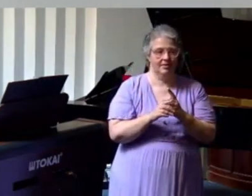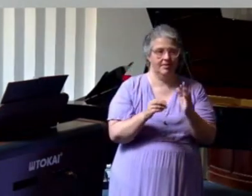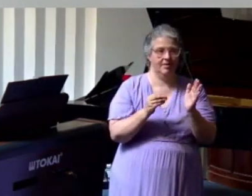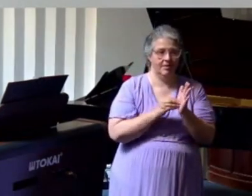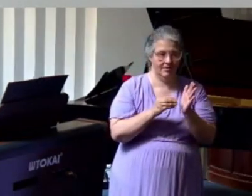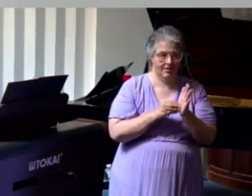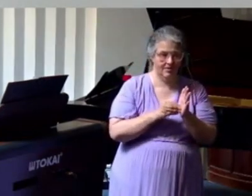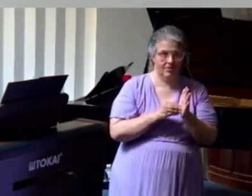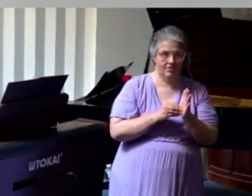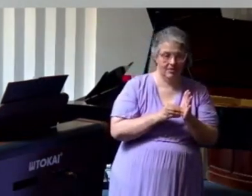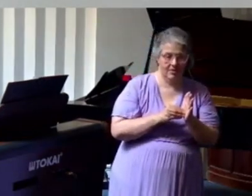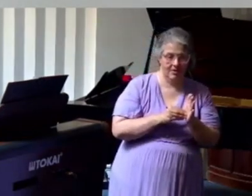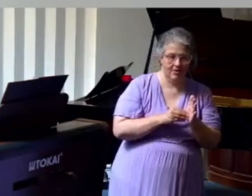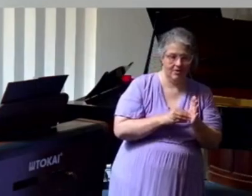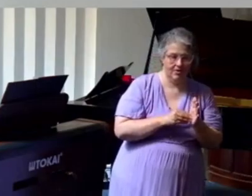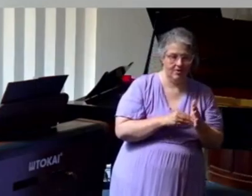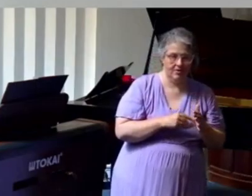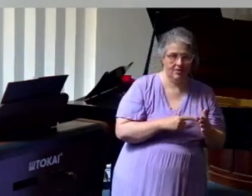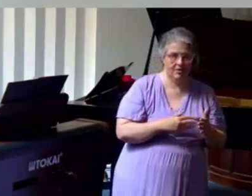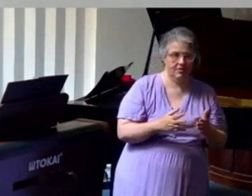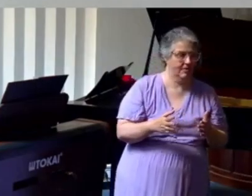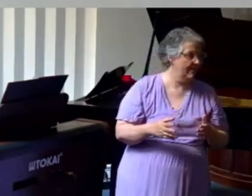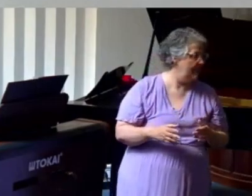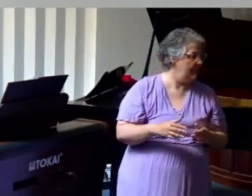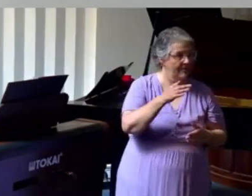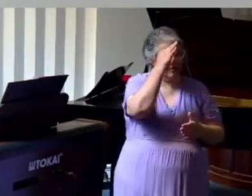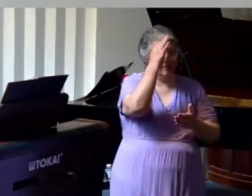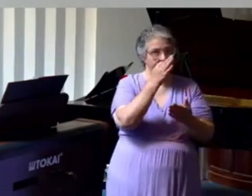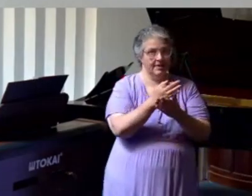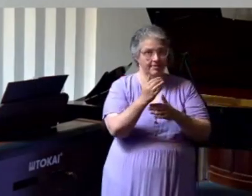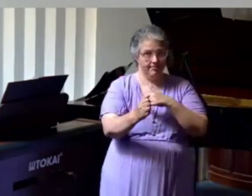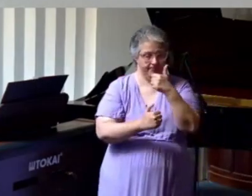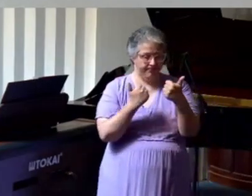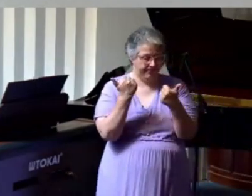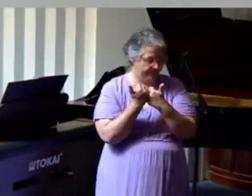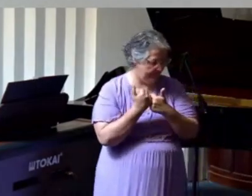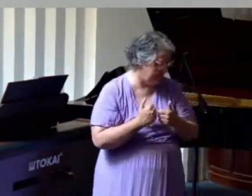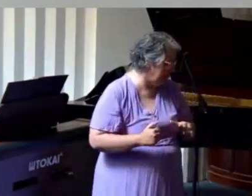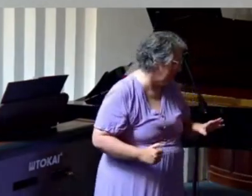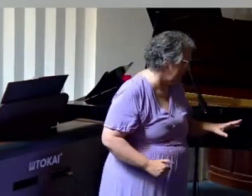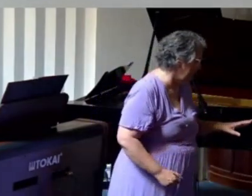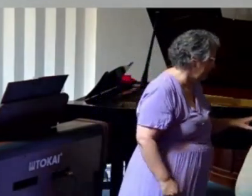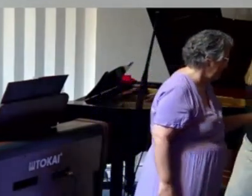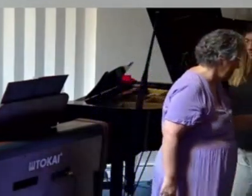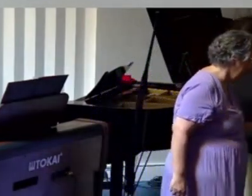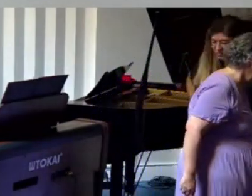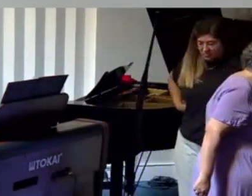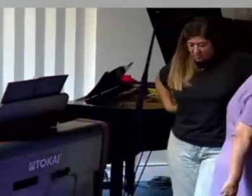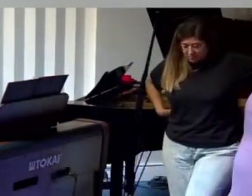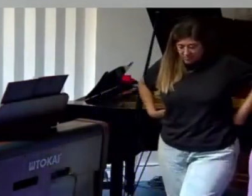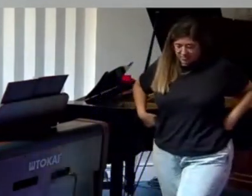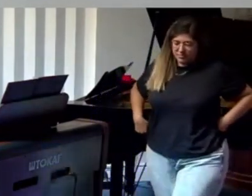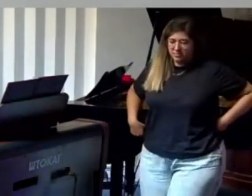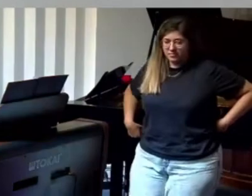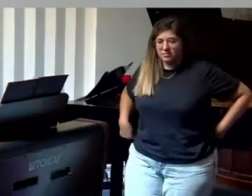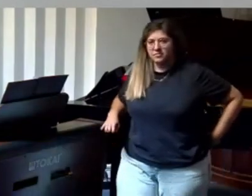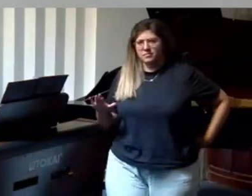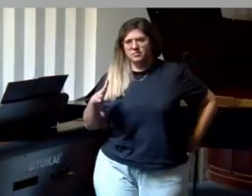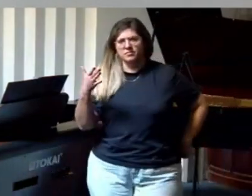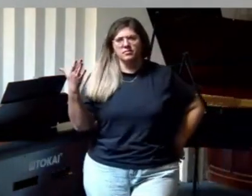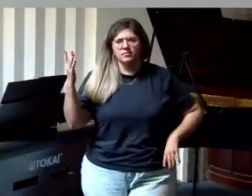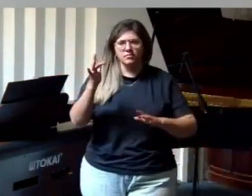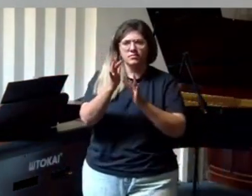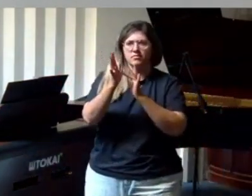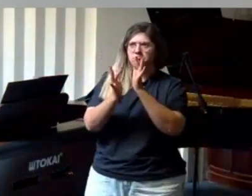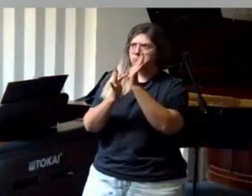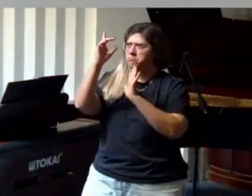step, no último degrau, no último passo da nossa fidelidade. Quando o Senhor chegar, quando o Senhor Jesus Cristo retornar,